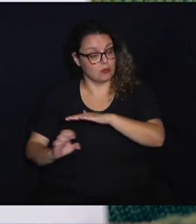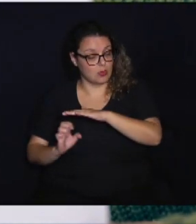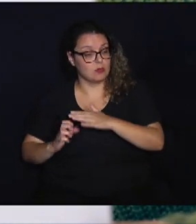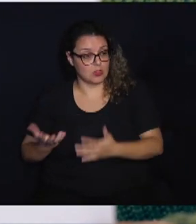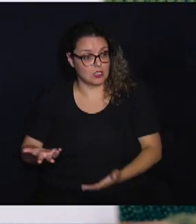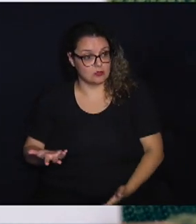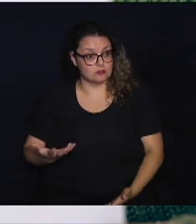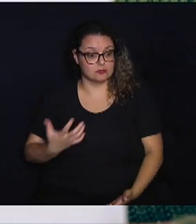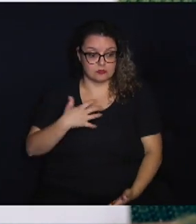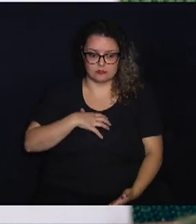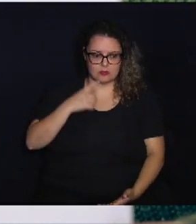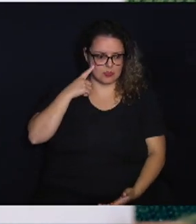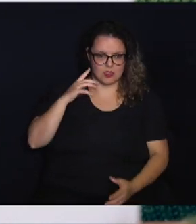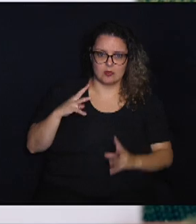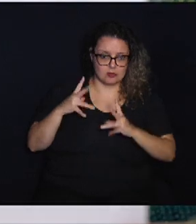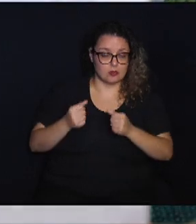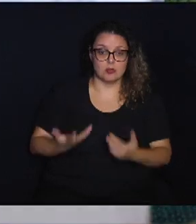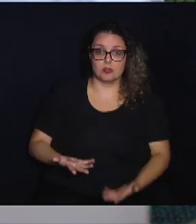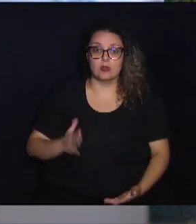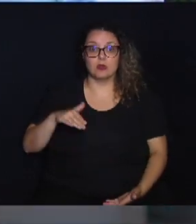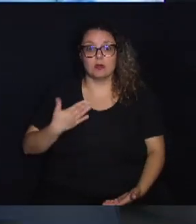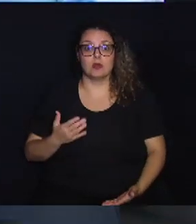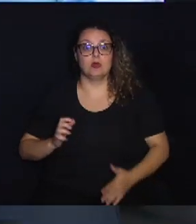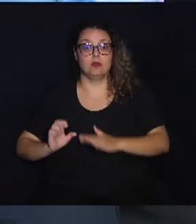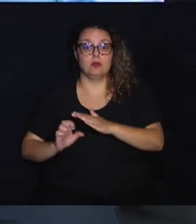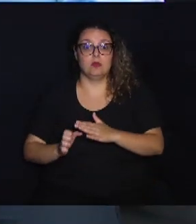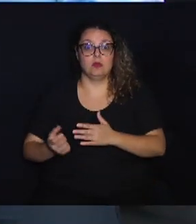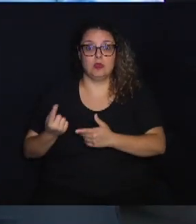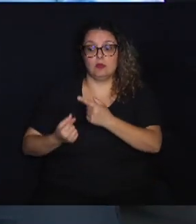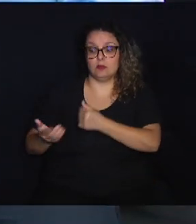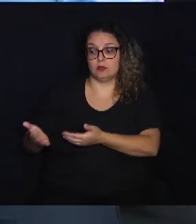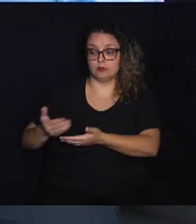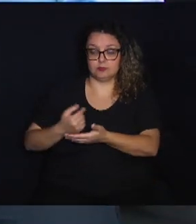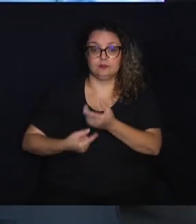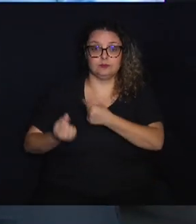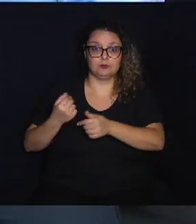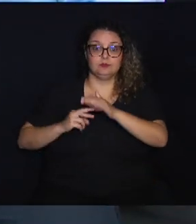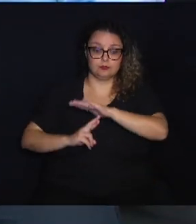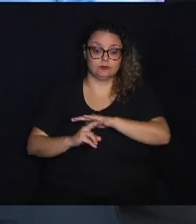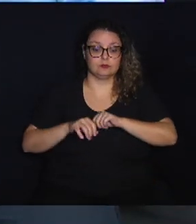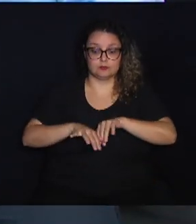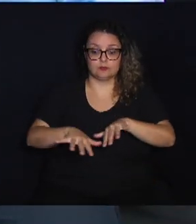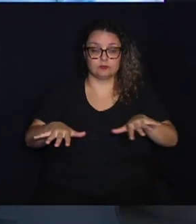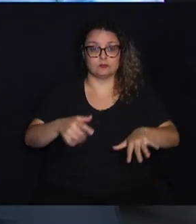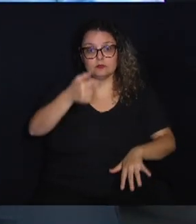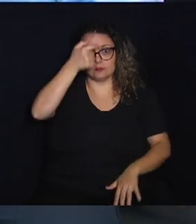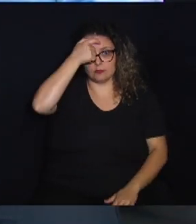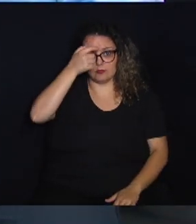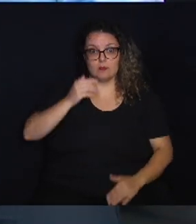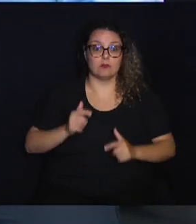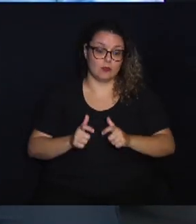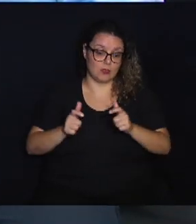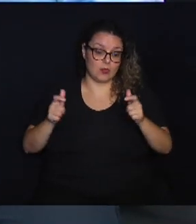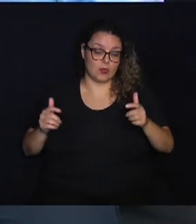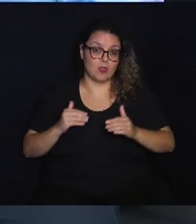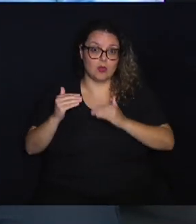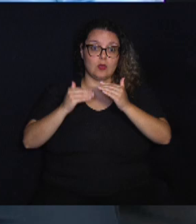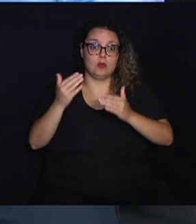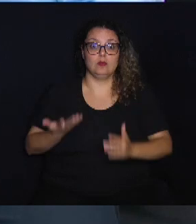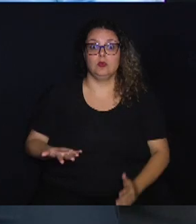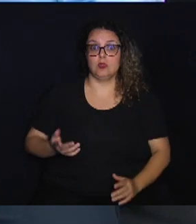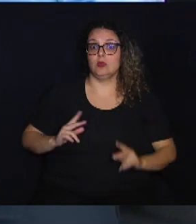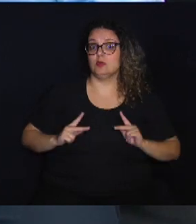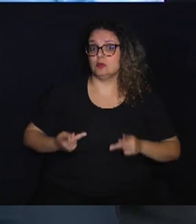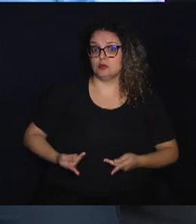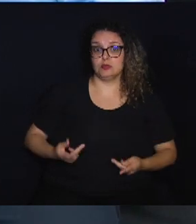de uma forma geral. Quando a empresa ela aloca os seus recursos de forma correta, consciente, ela prospera. O ser humano,